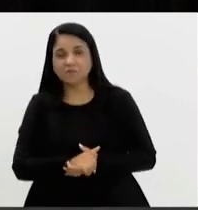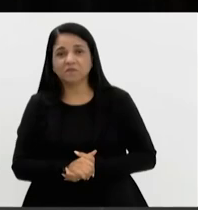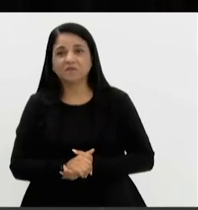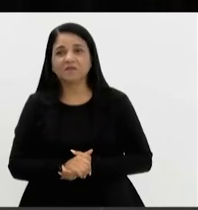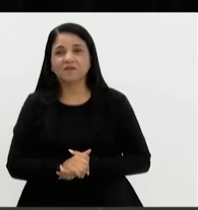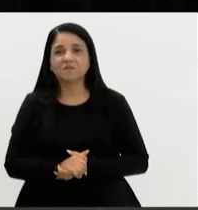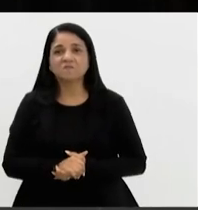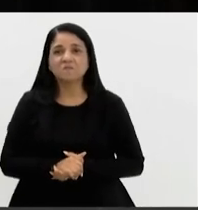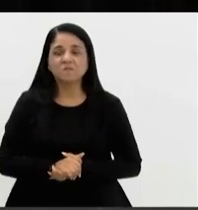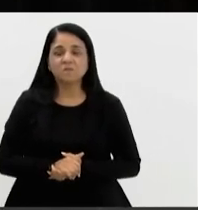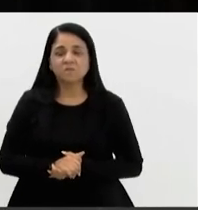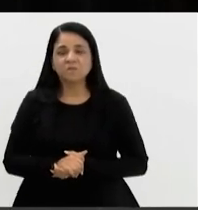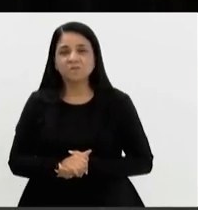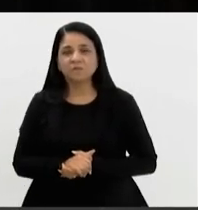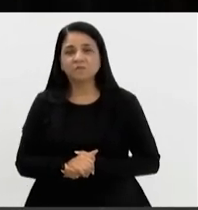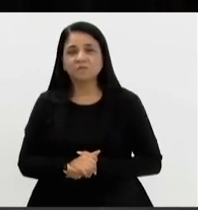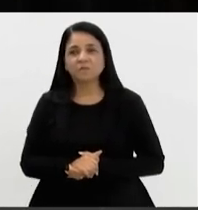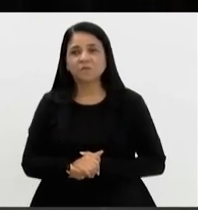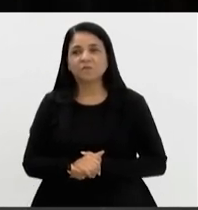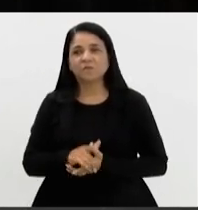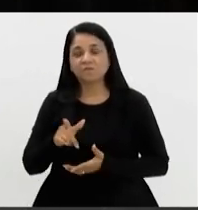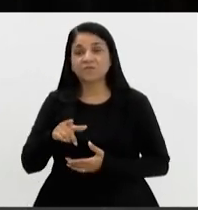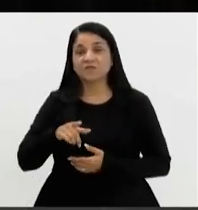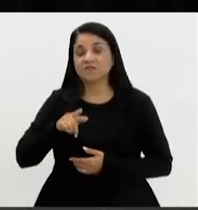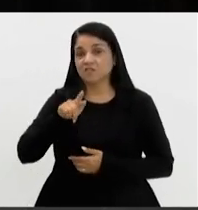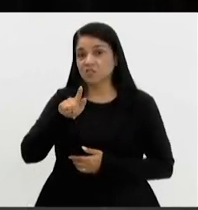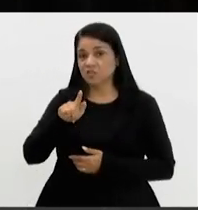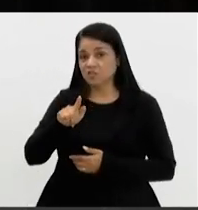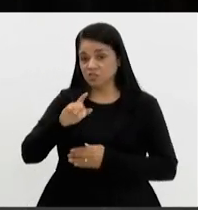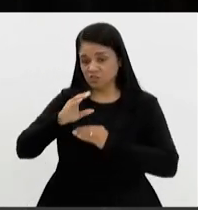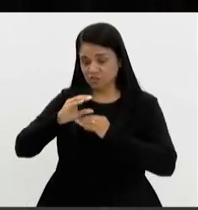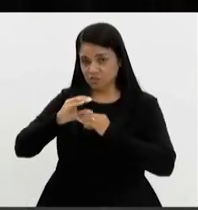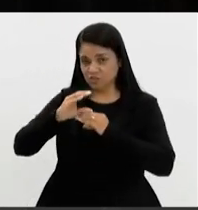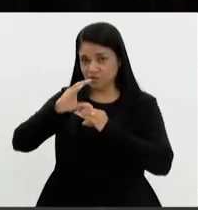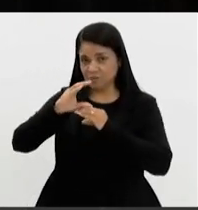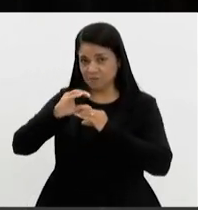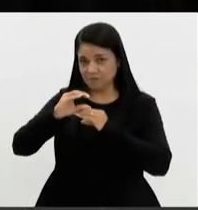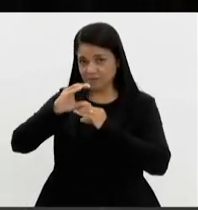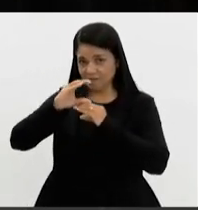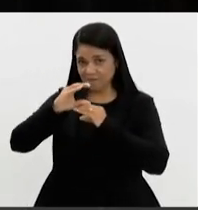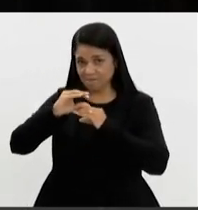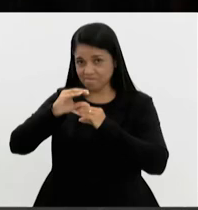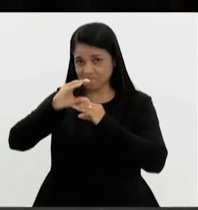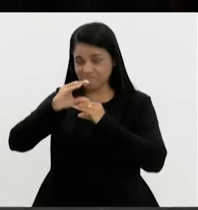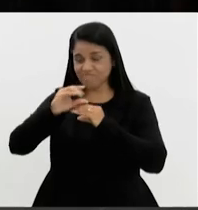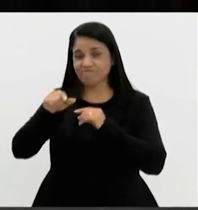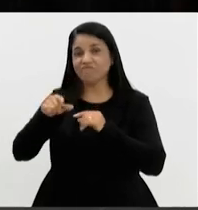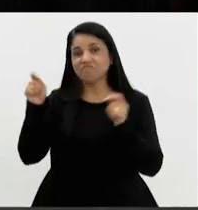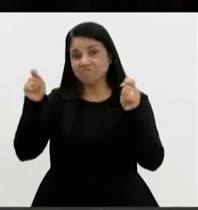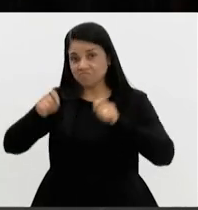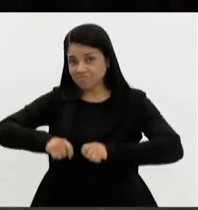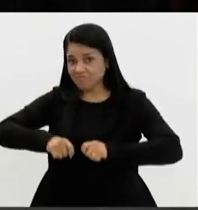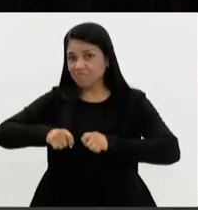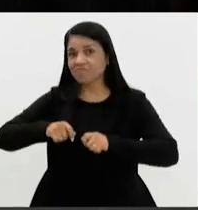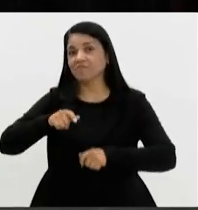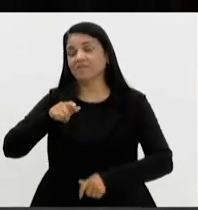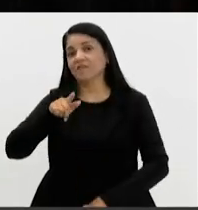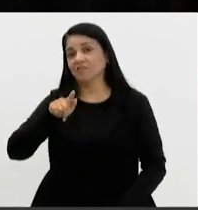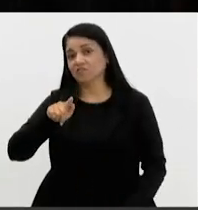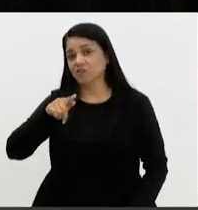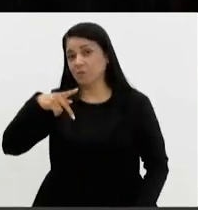essa esse S esse GPT eh ele tem não só a capacidade de